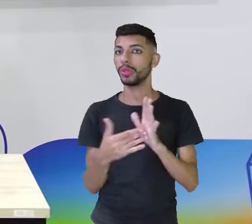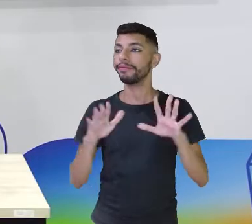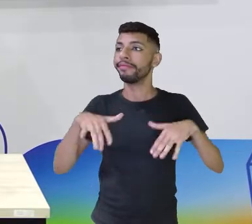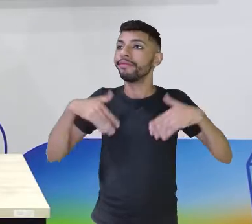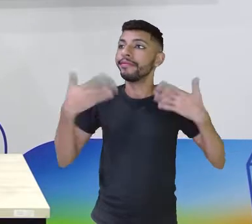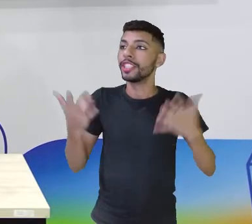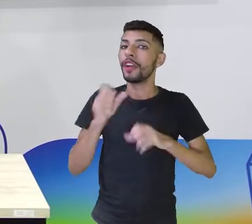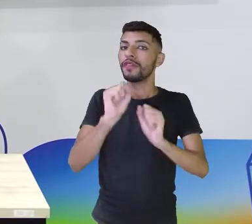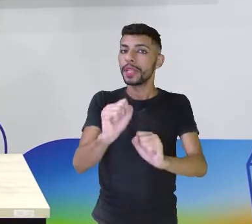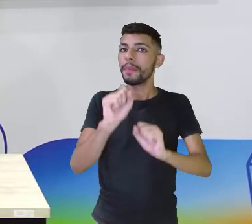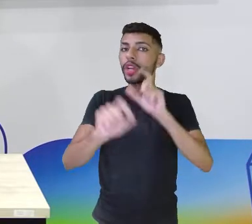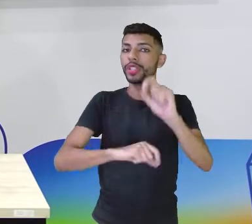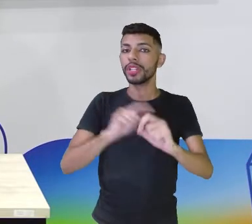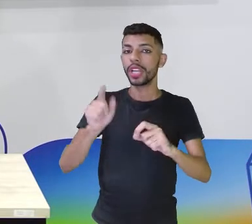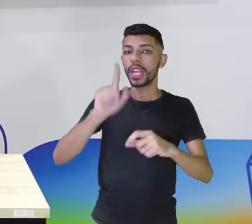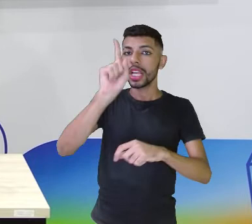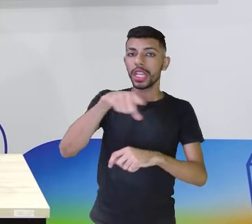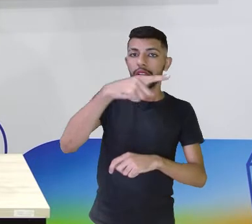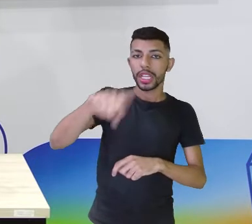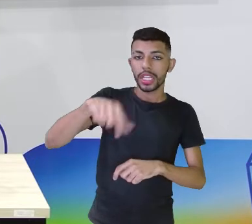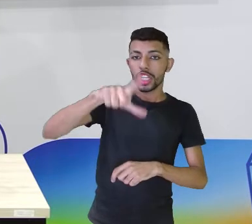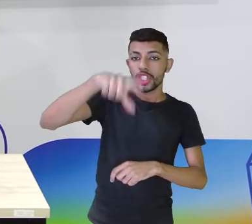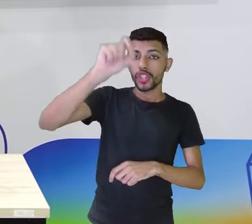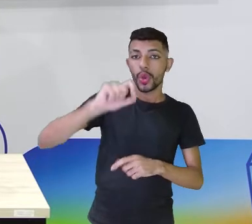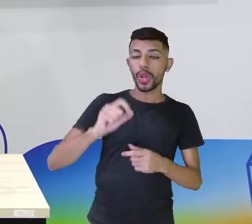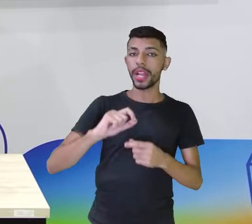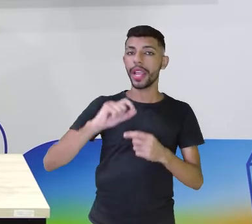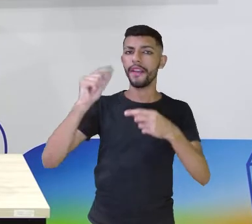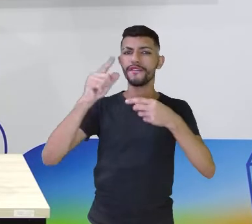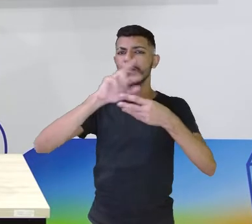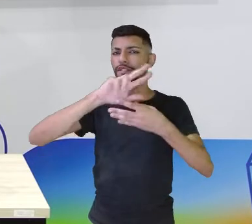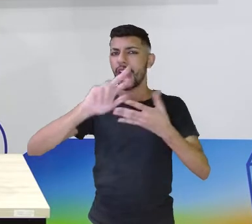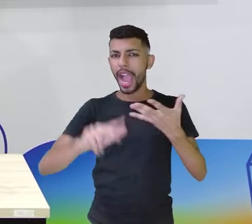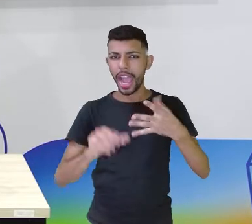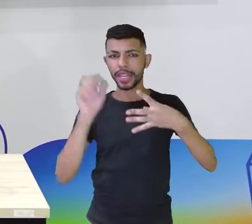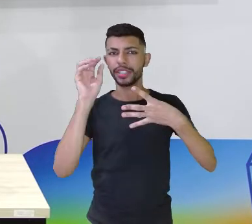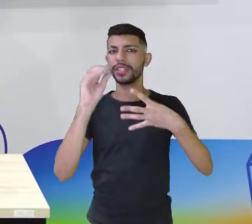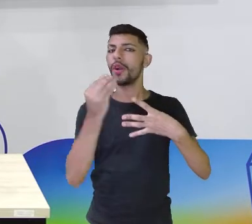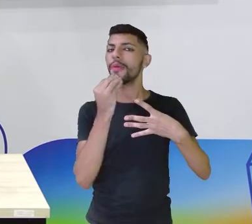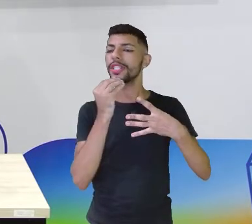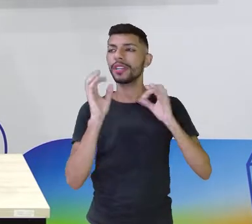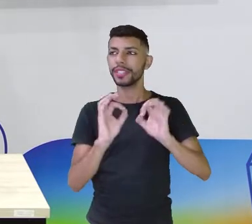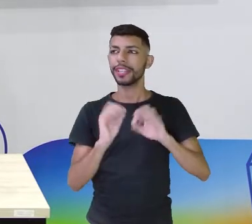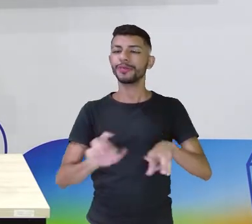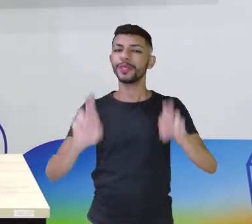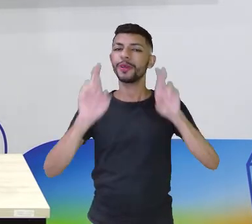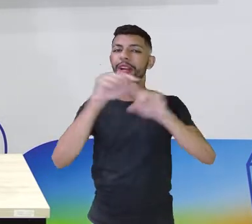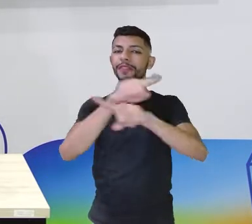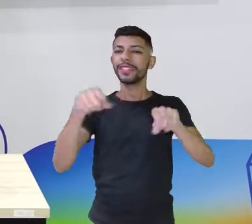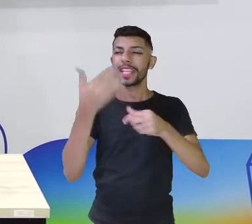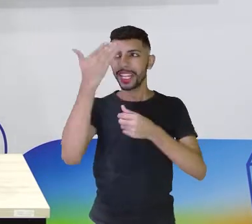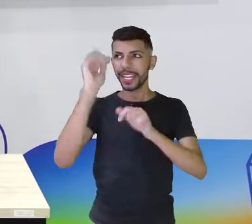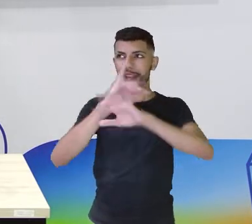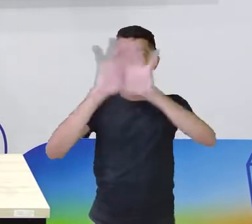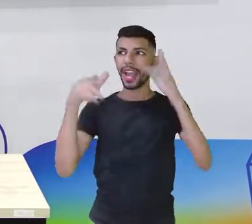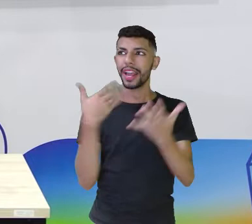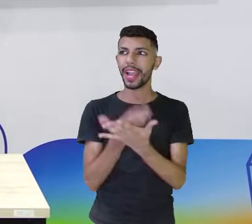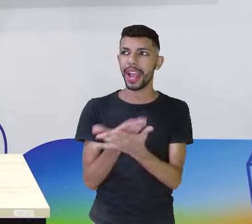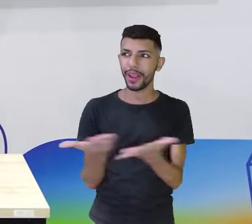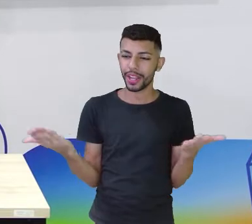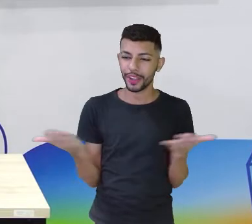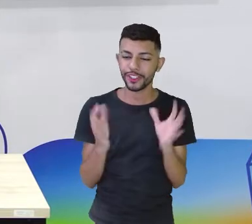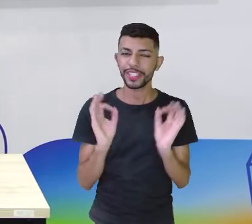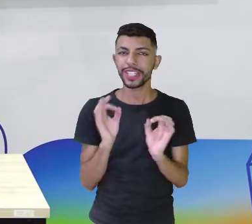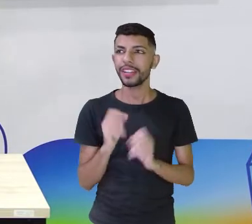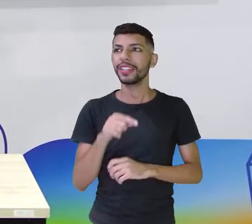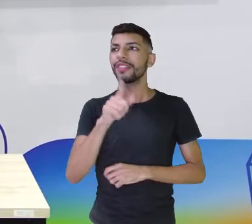aí mais de uma alternativa, tá bom? Espero que você tenha entendido a nossa aula de hoje, que você